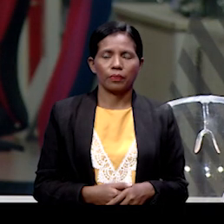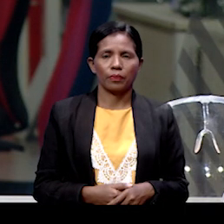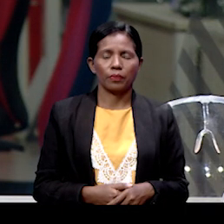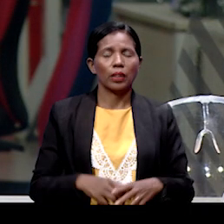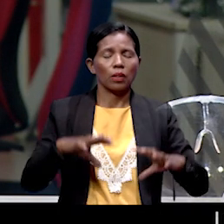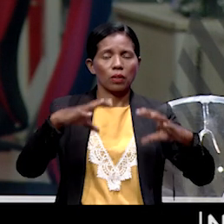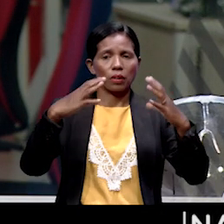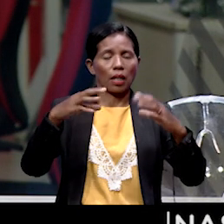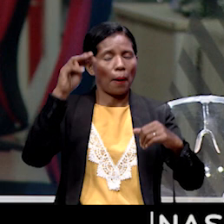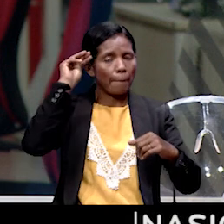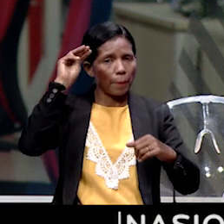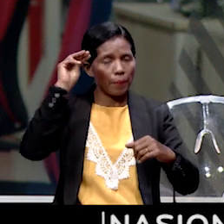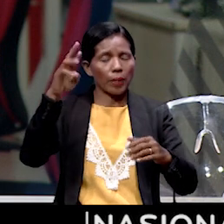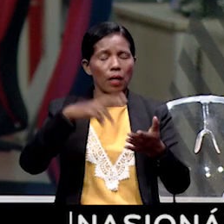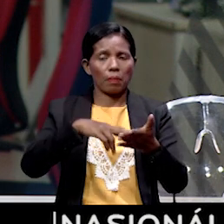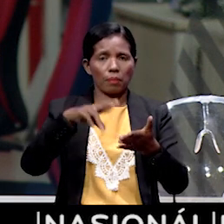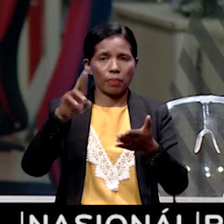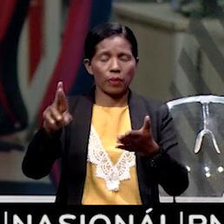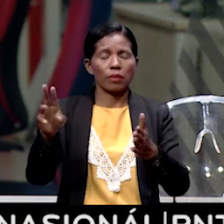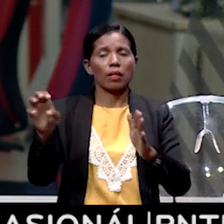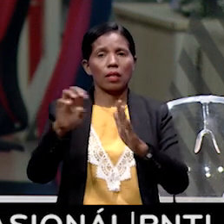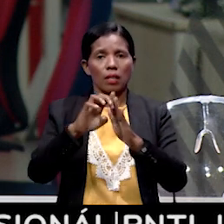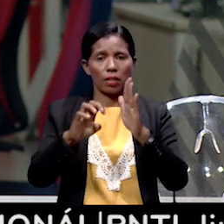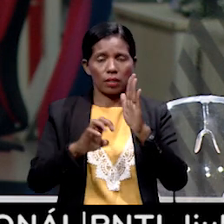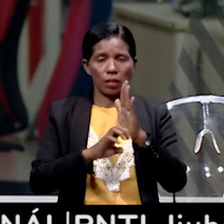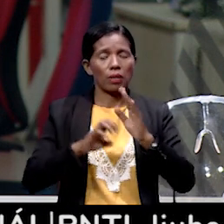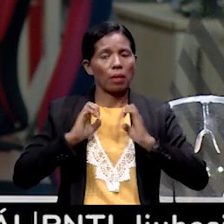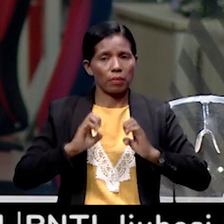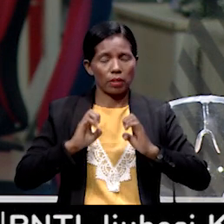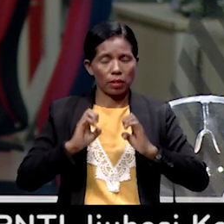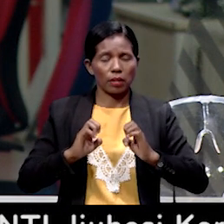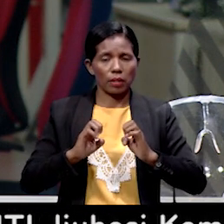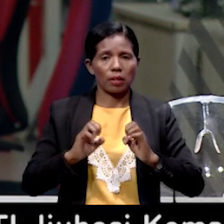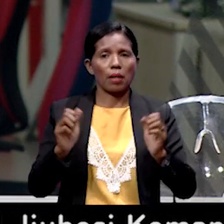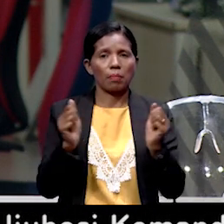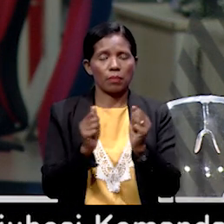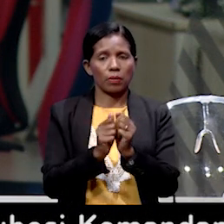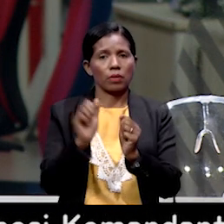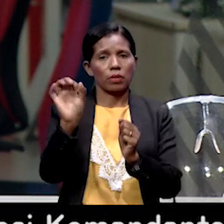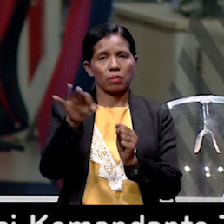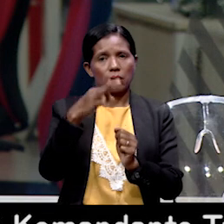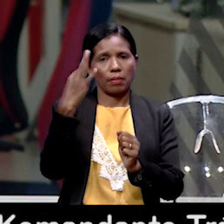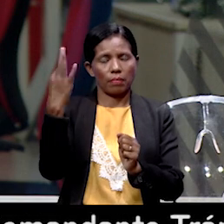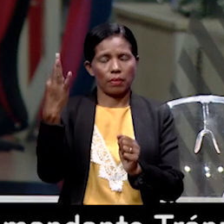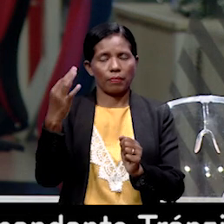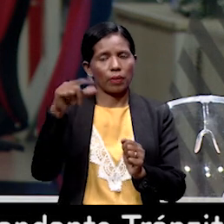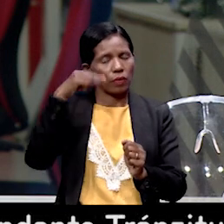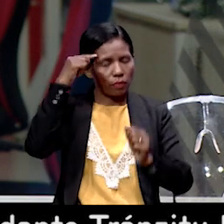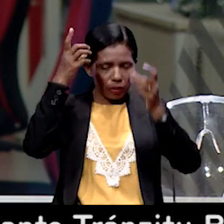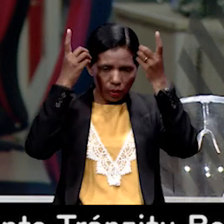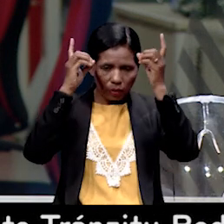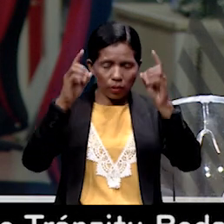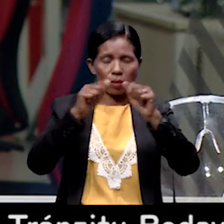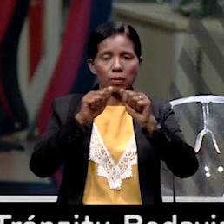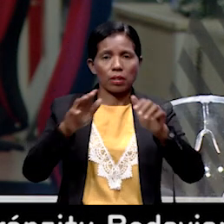Conselho Ministro aprova medida execução estado de emergência badala sanulo recensia. Governo decide a